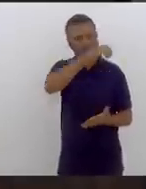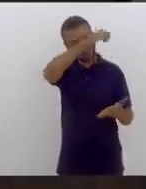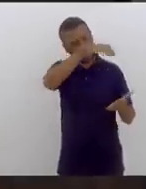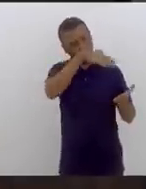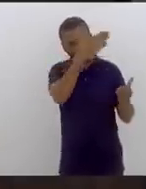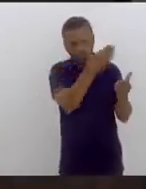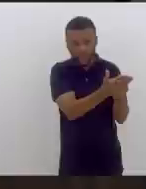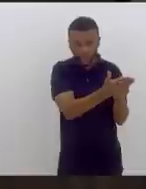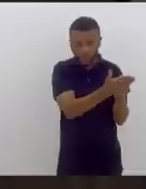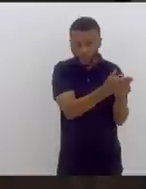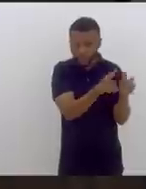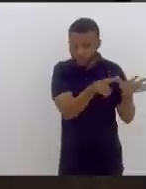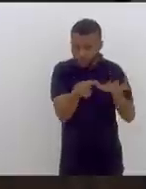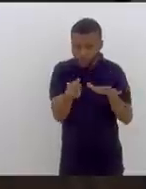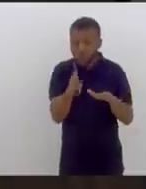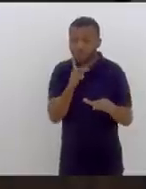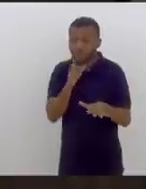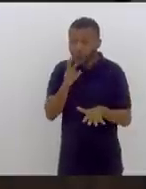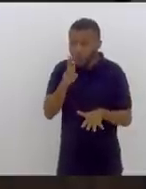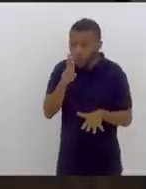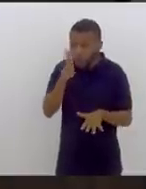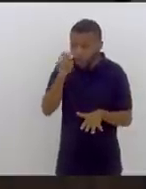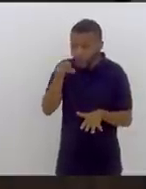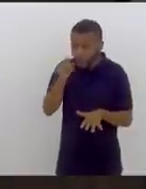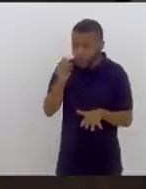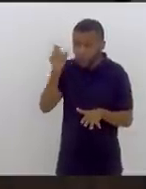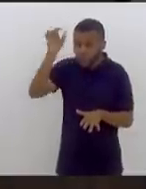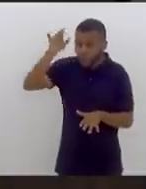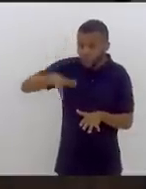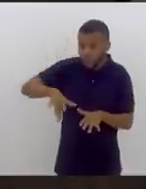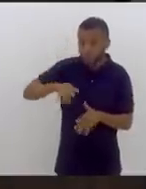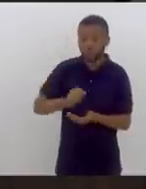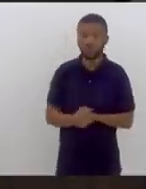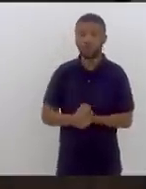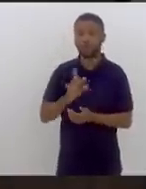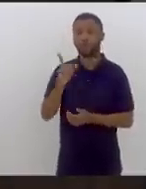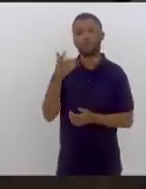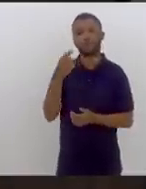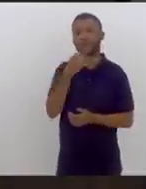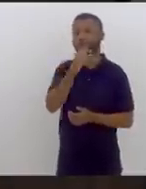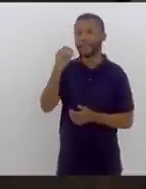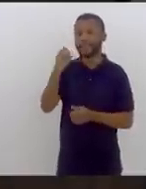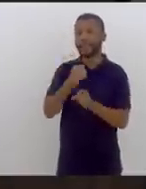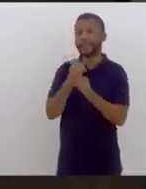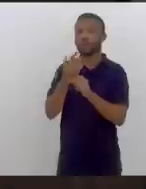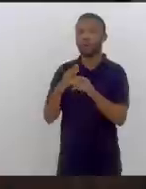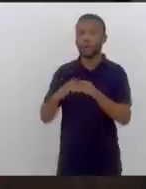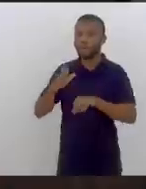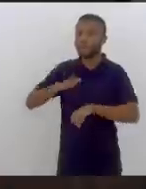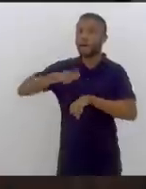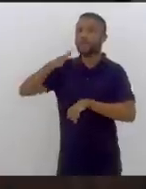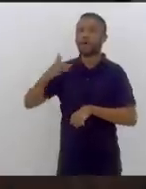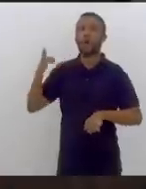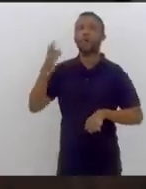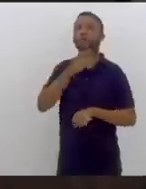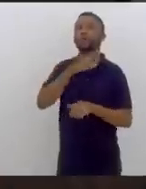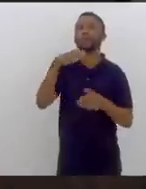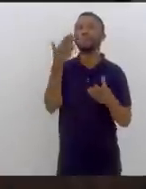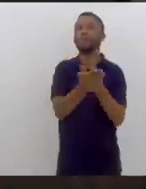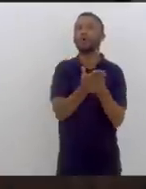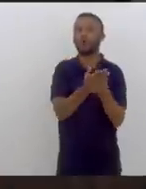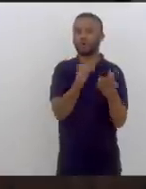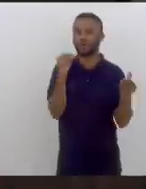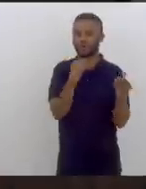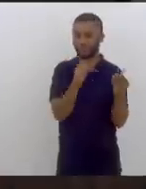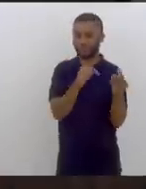o seu Rubens fosse o último o senhor só tivesse mais de 100 anos o senhor iria chegar até o